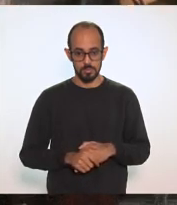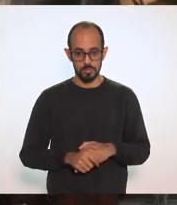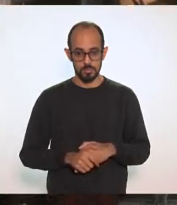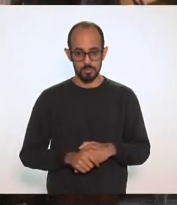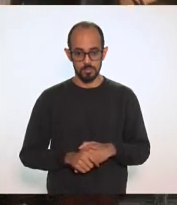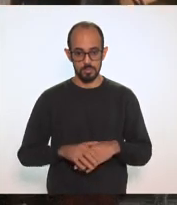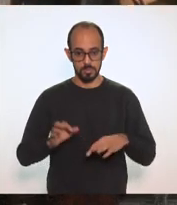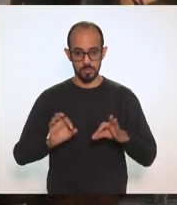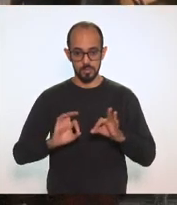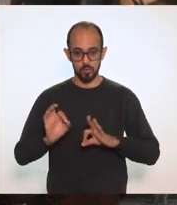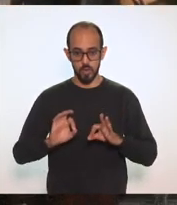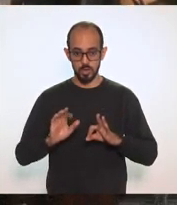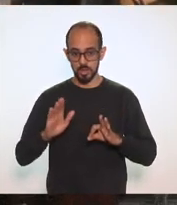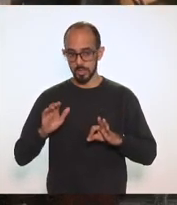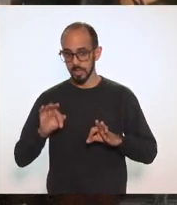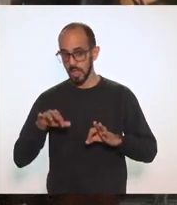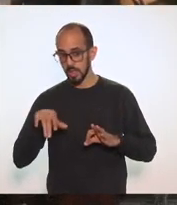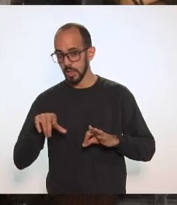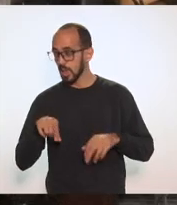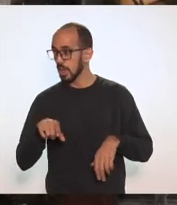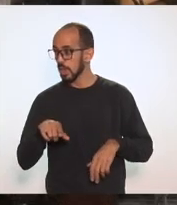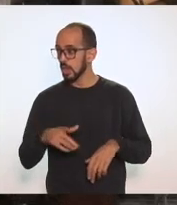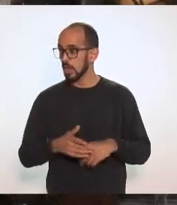Questão de ordem.